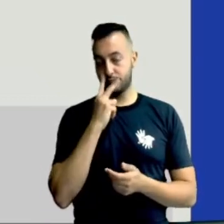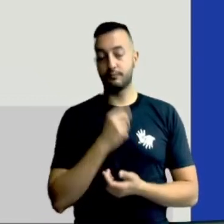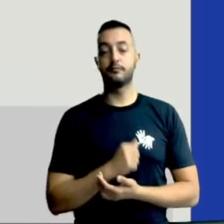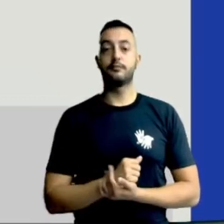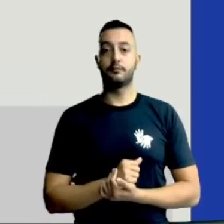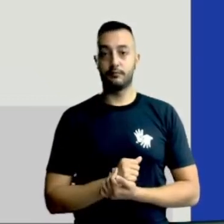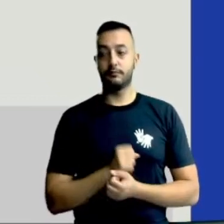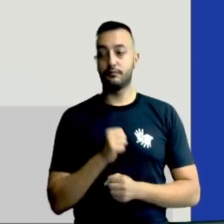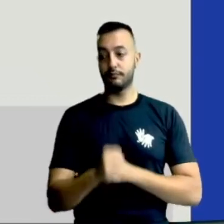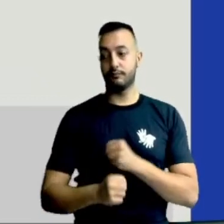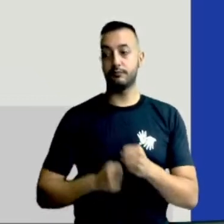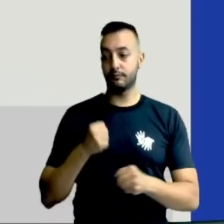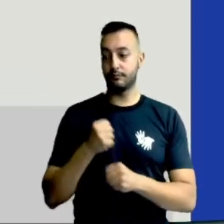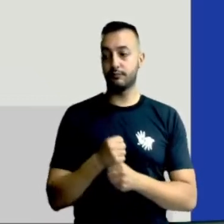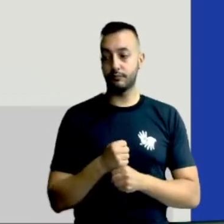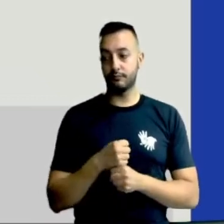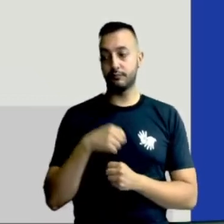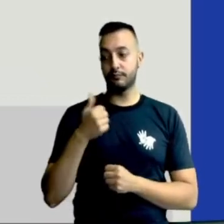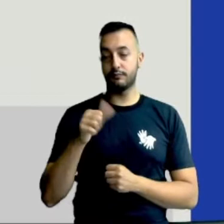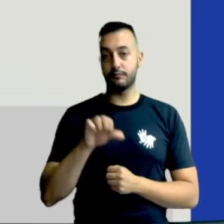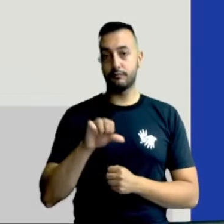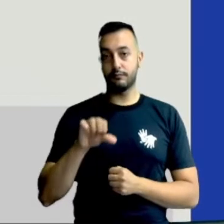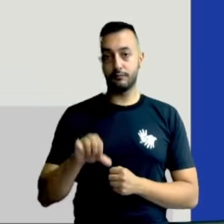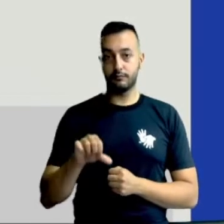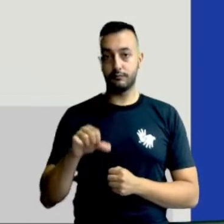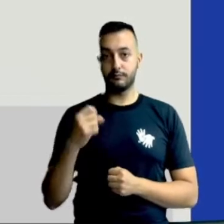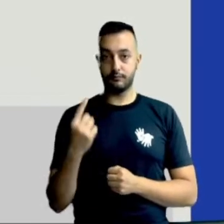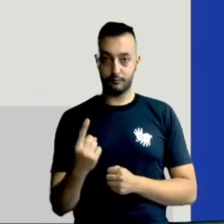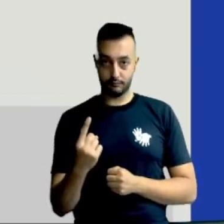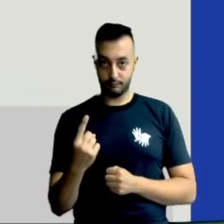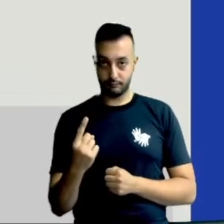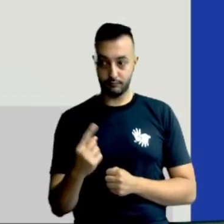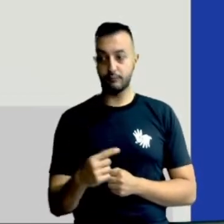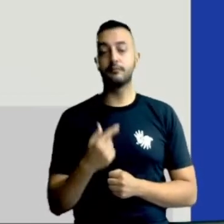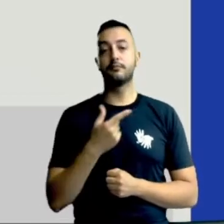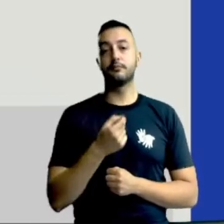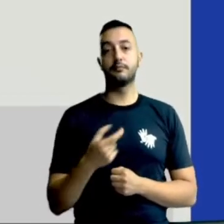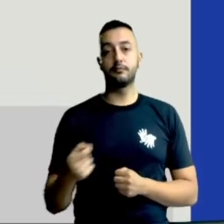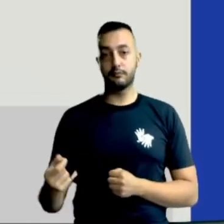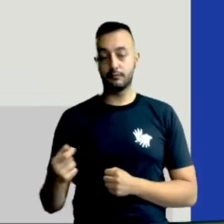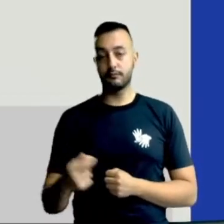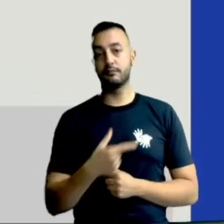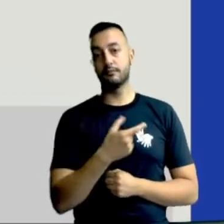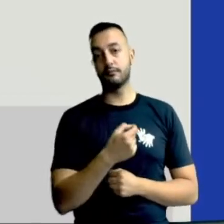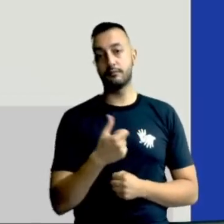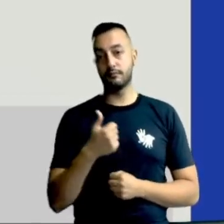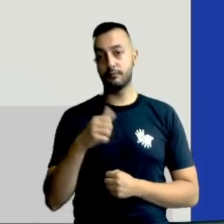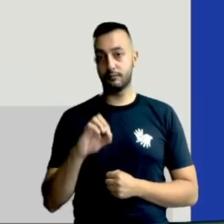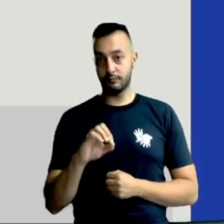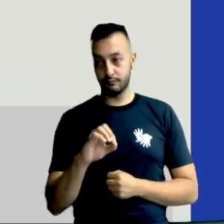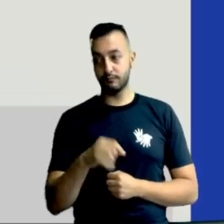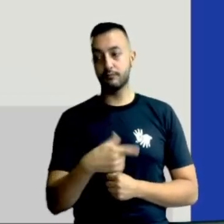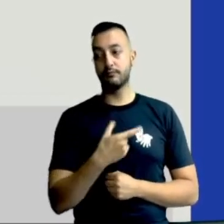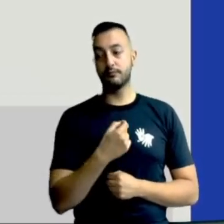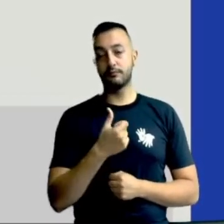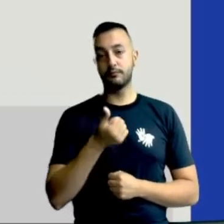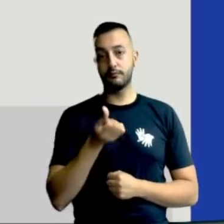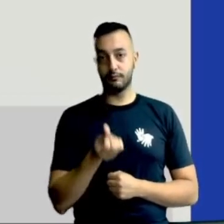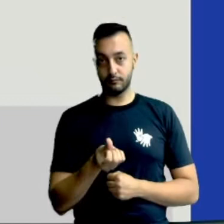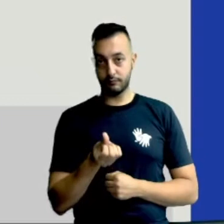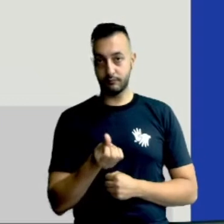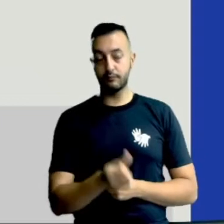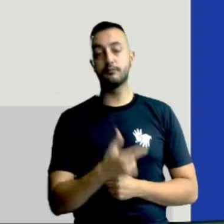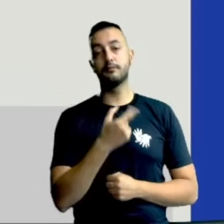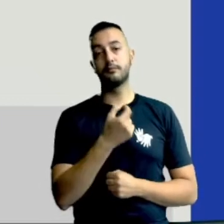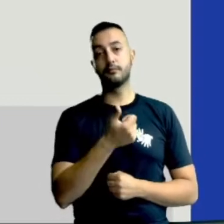Antão. Nos anos de 1991, 2000, 2010,